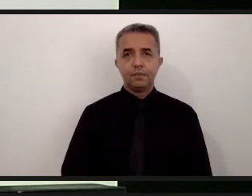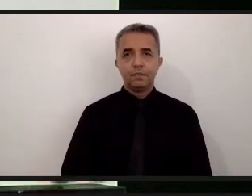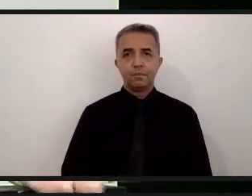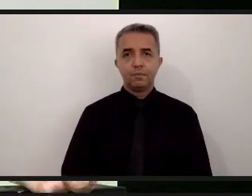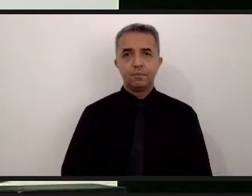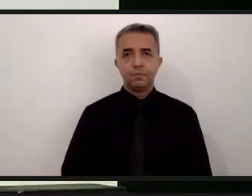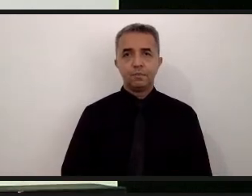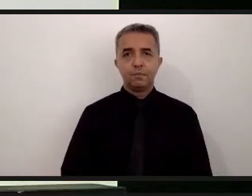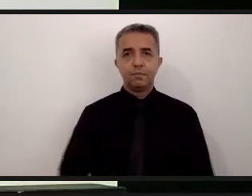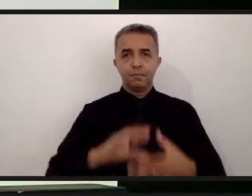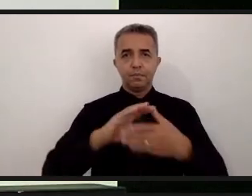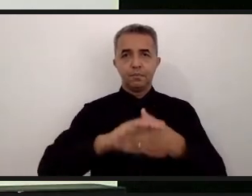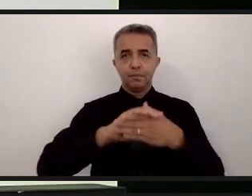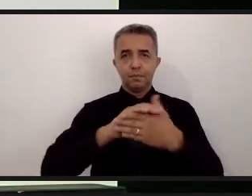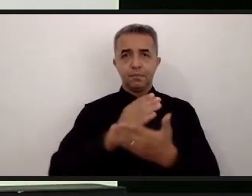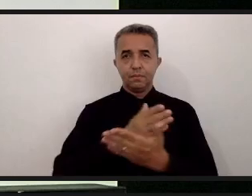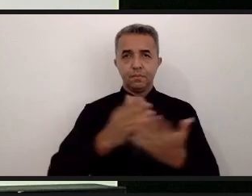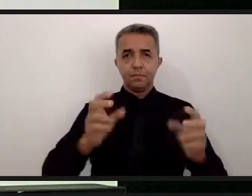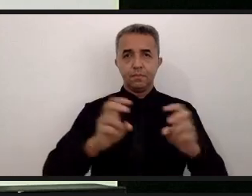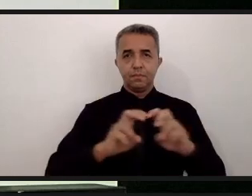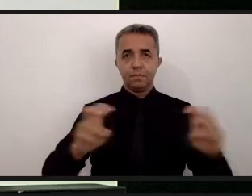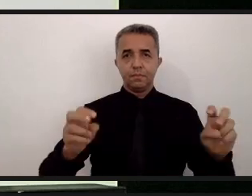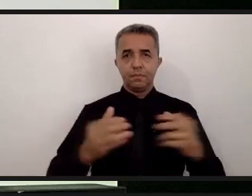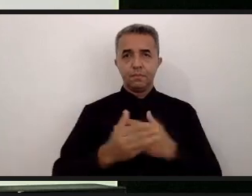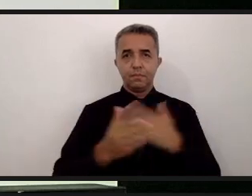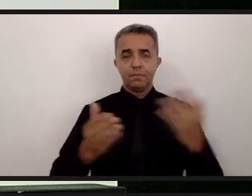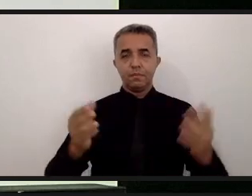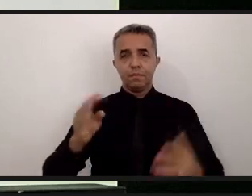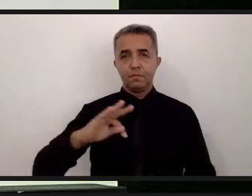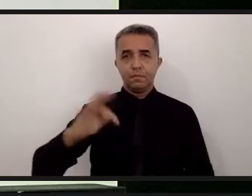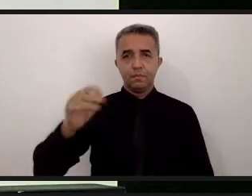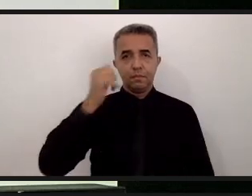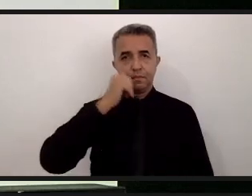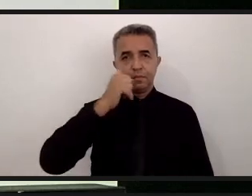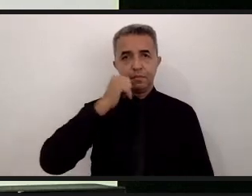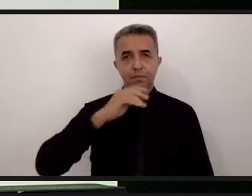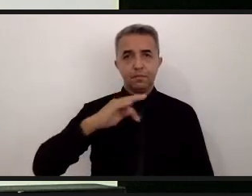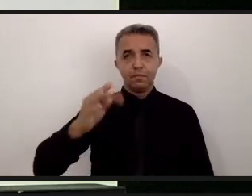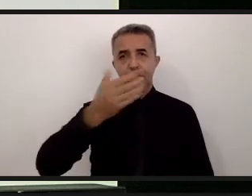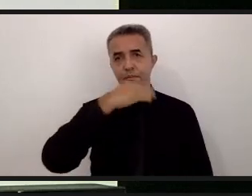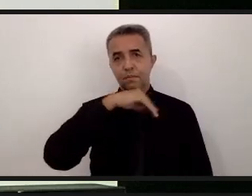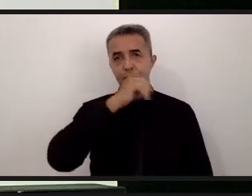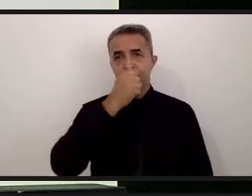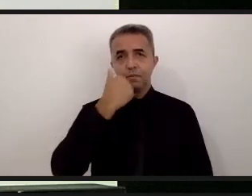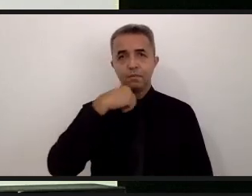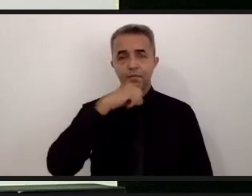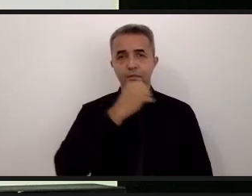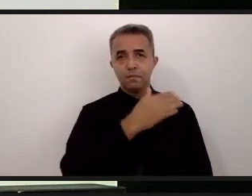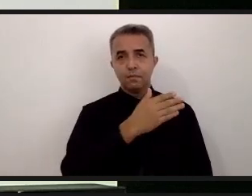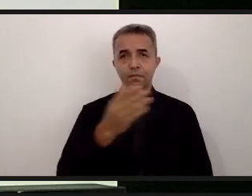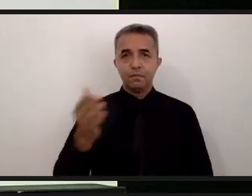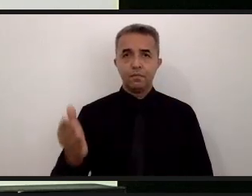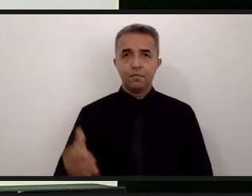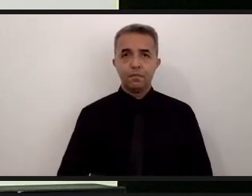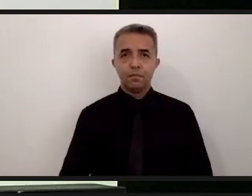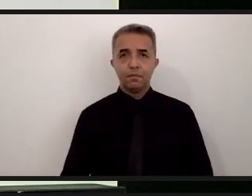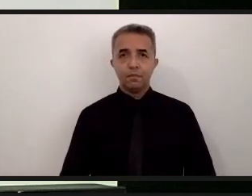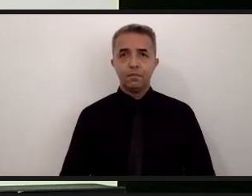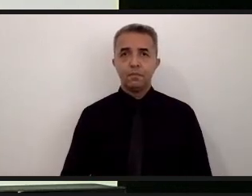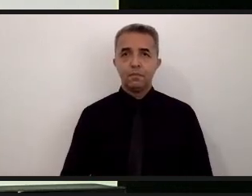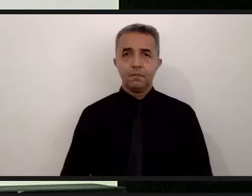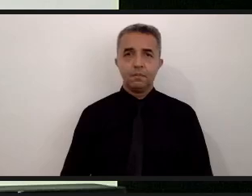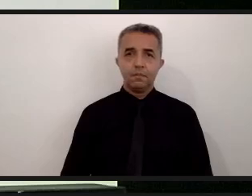Cumprimento todo o dispositivo, cumprimento todas as mulheres, todos os pais, mães, e começo o meu discurso.